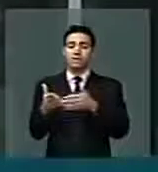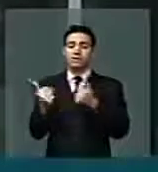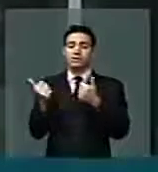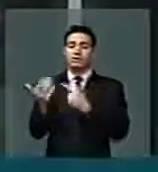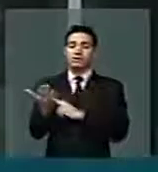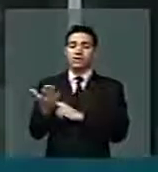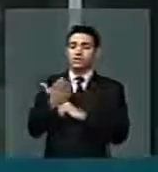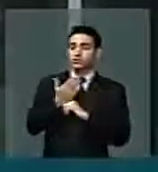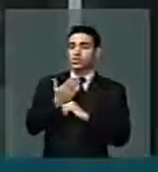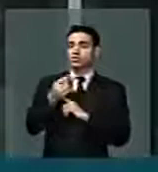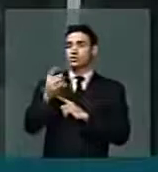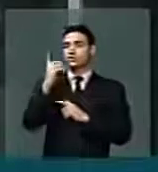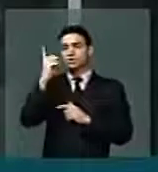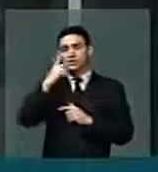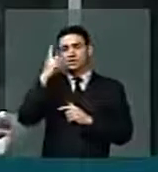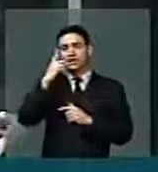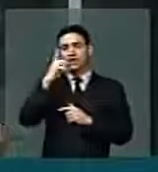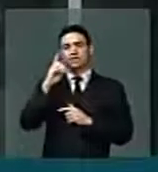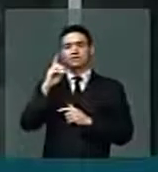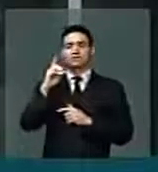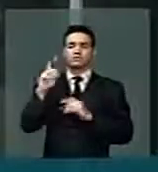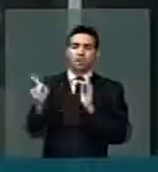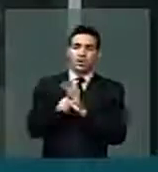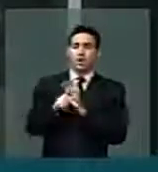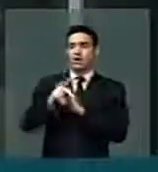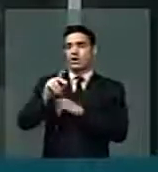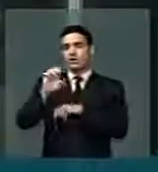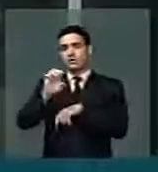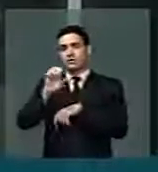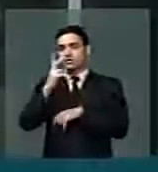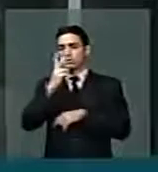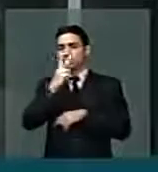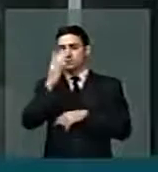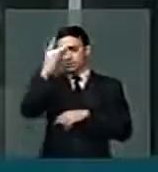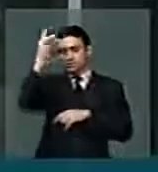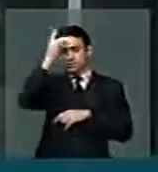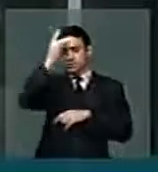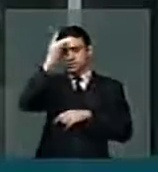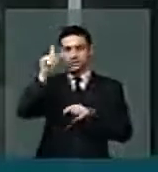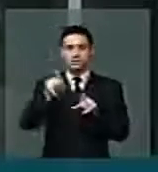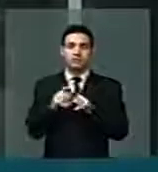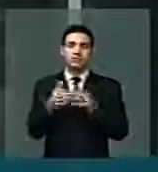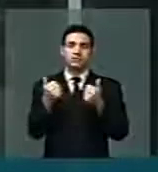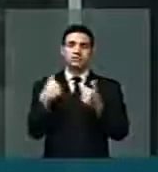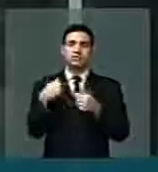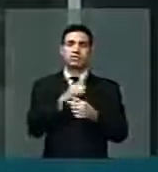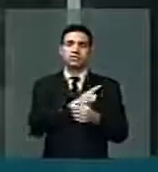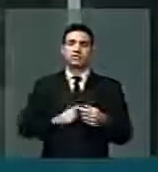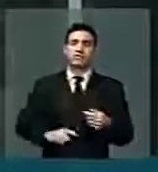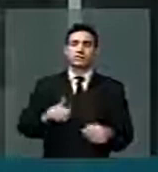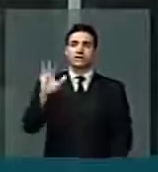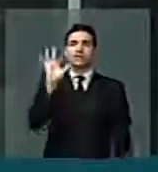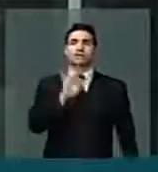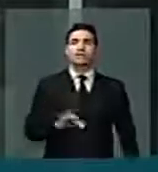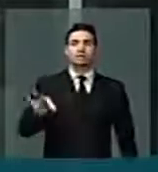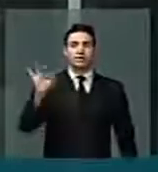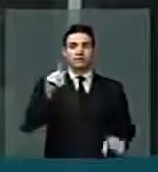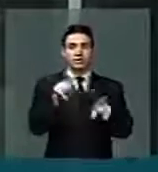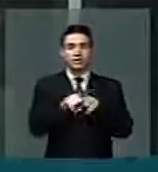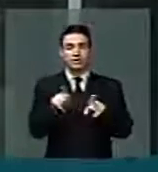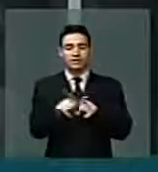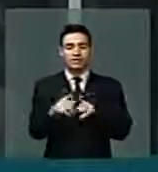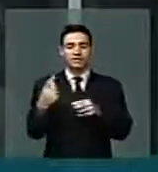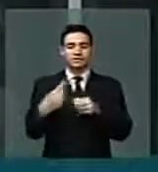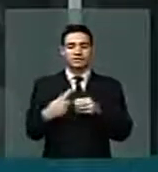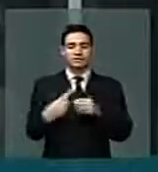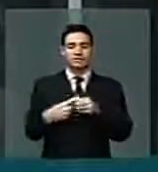aos deputados, não só do Estado, daqui ao governo federal, para ajudar a cidade da Serra. A cidade da Serra,